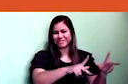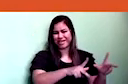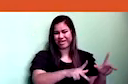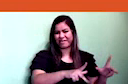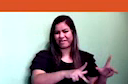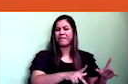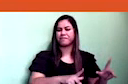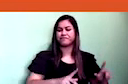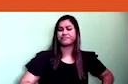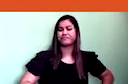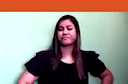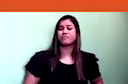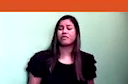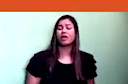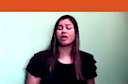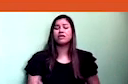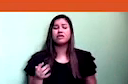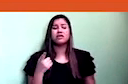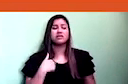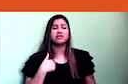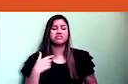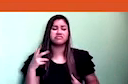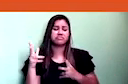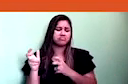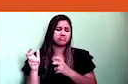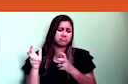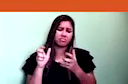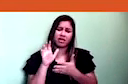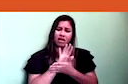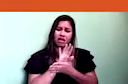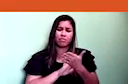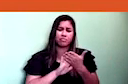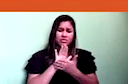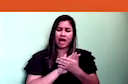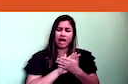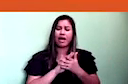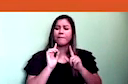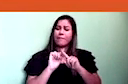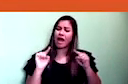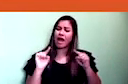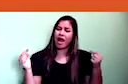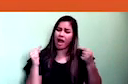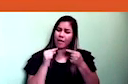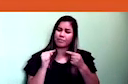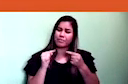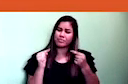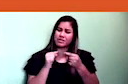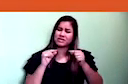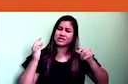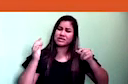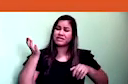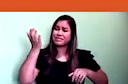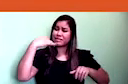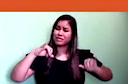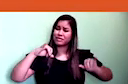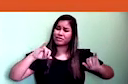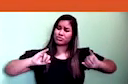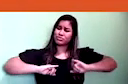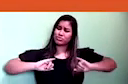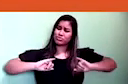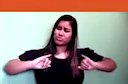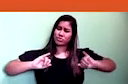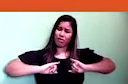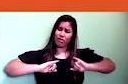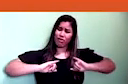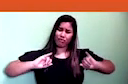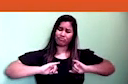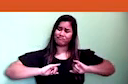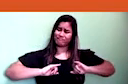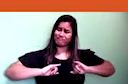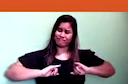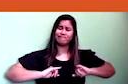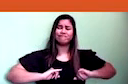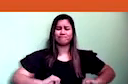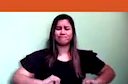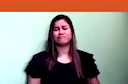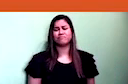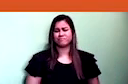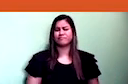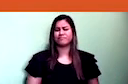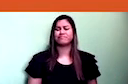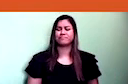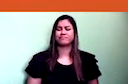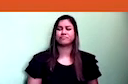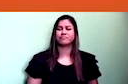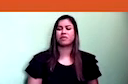acabamos fazendo sem perceber e trazendo um sofrimento interno, um sofrimento desnecessário, né?